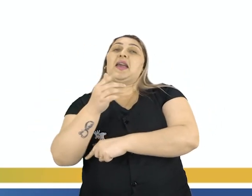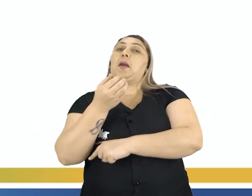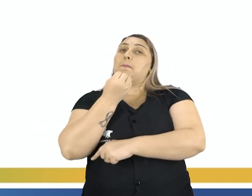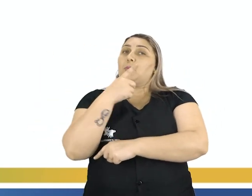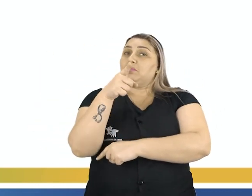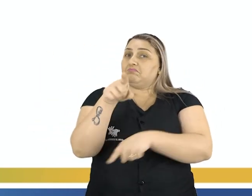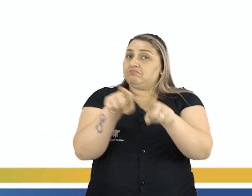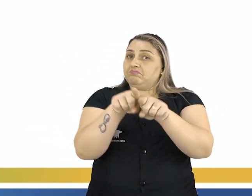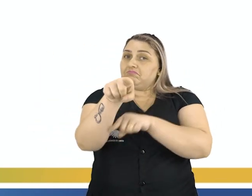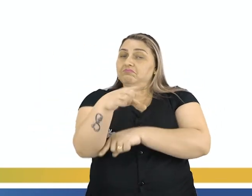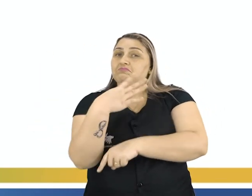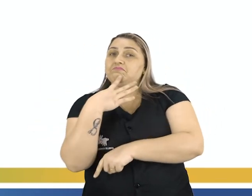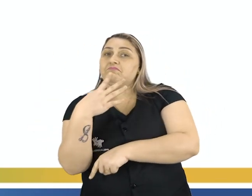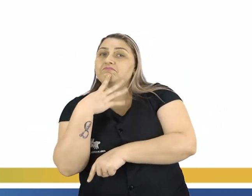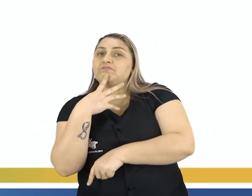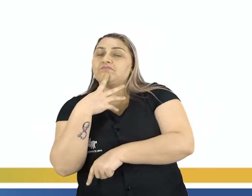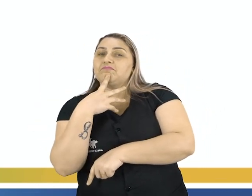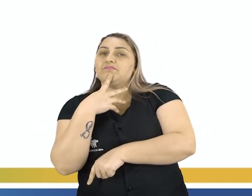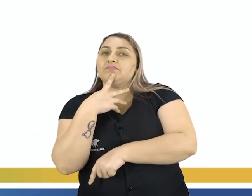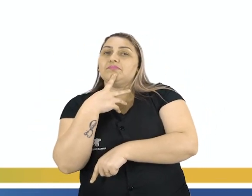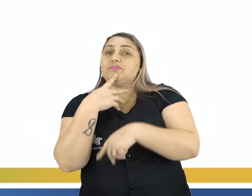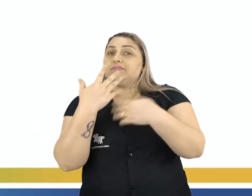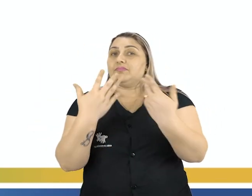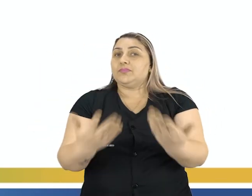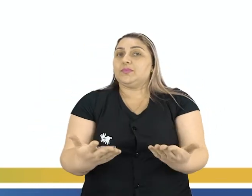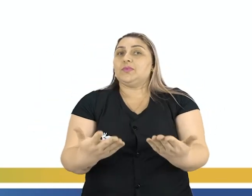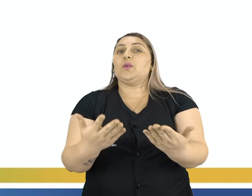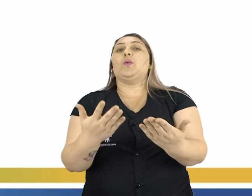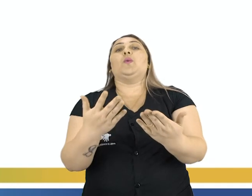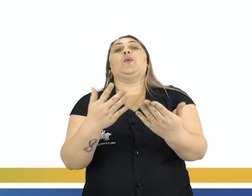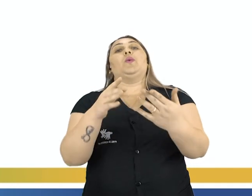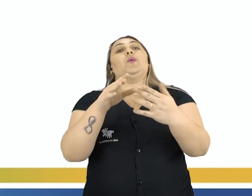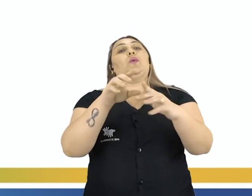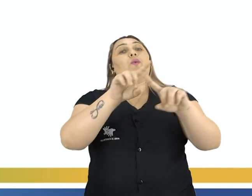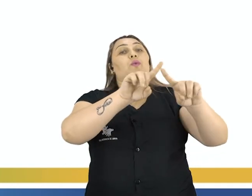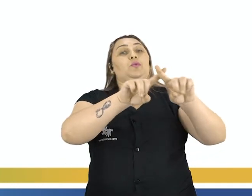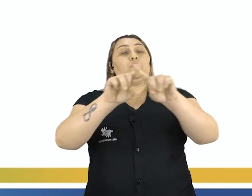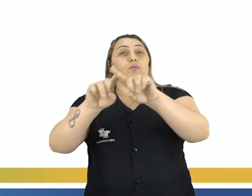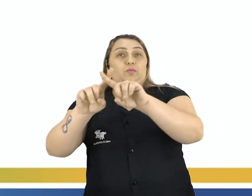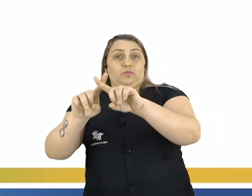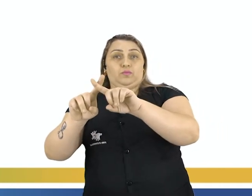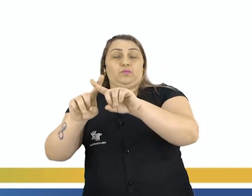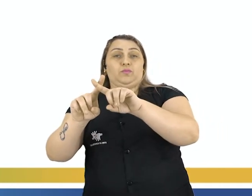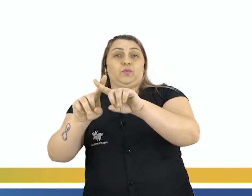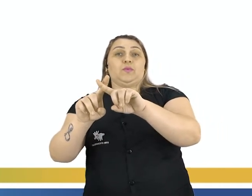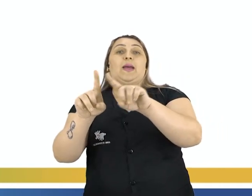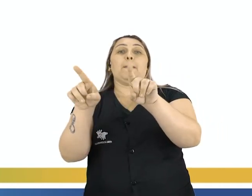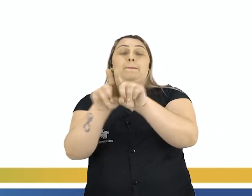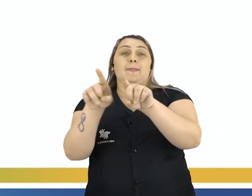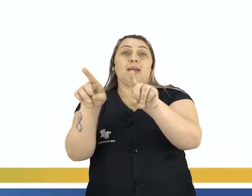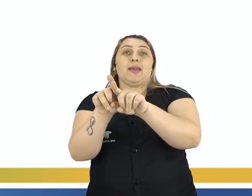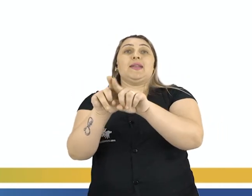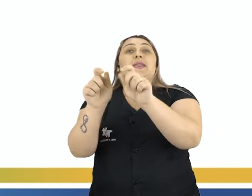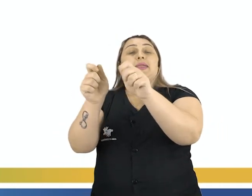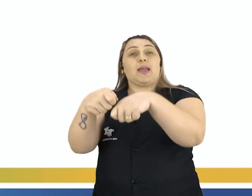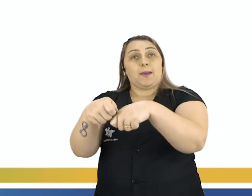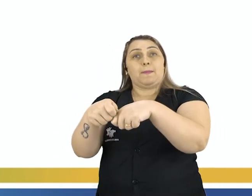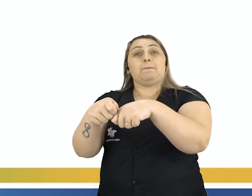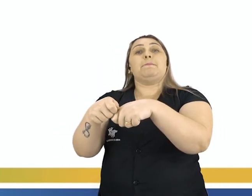também conhecer que da mesma forma como os múltiplos, os submúltiplos, eles